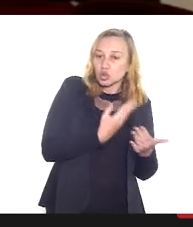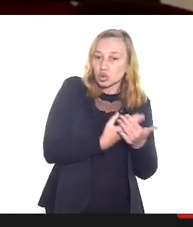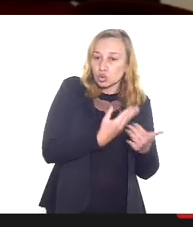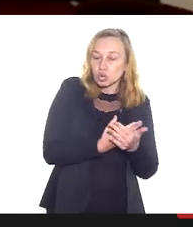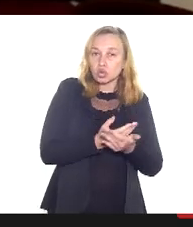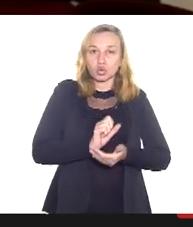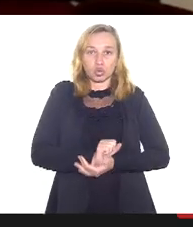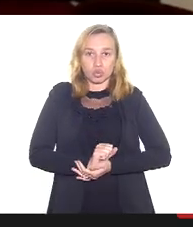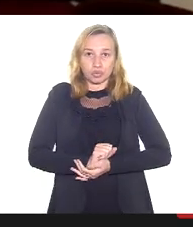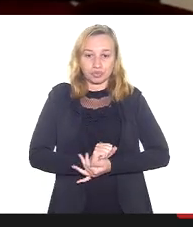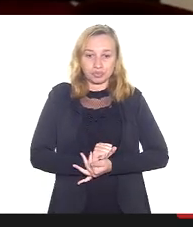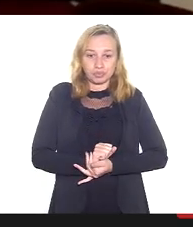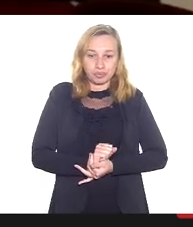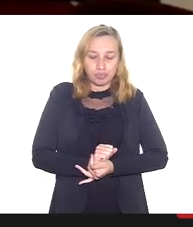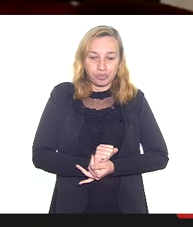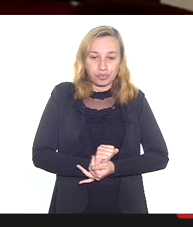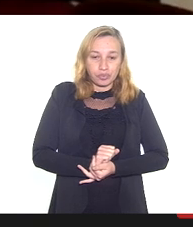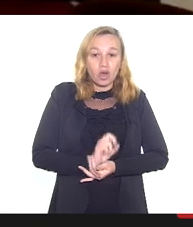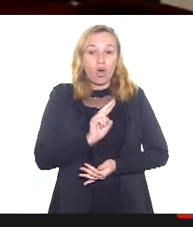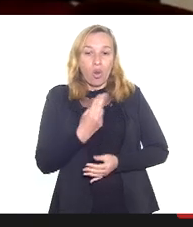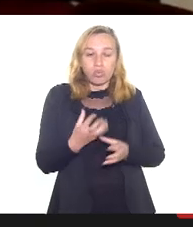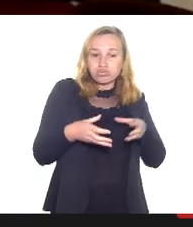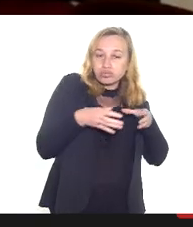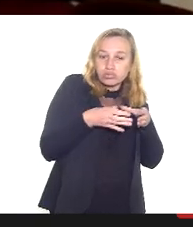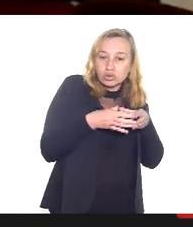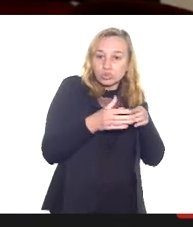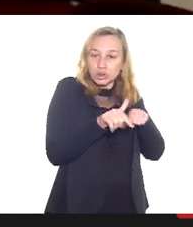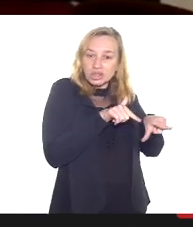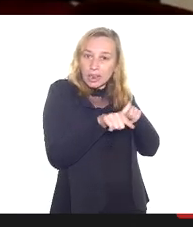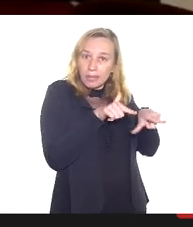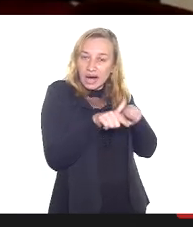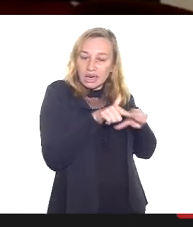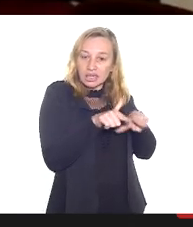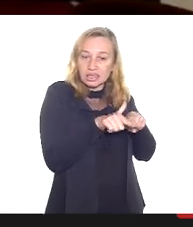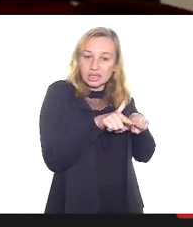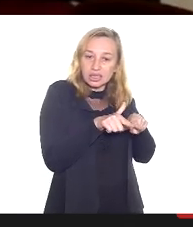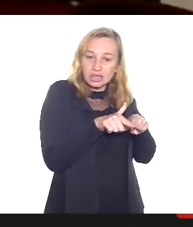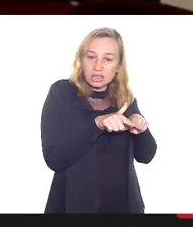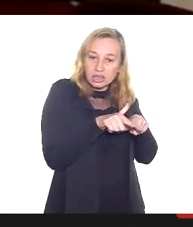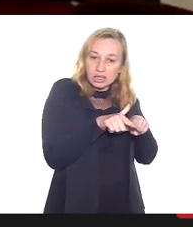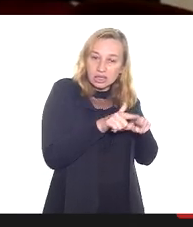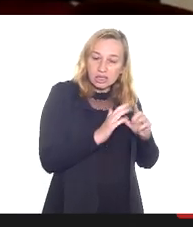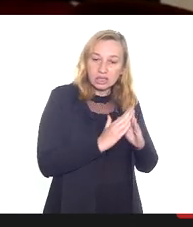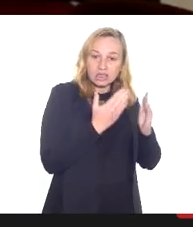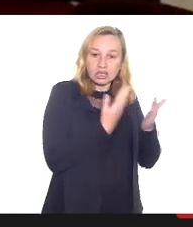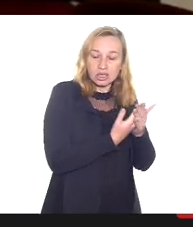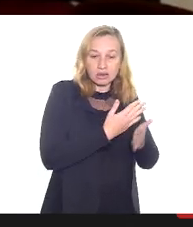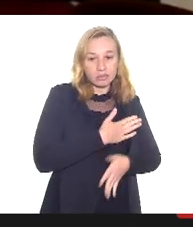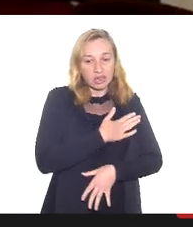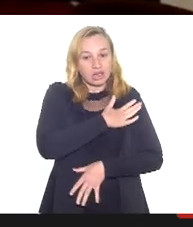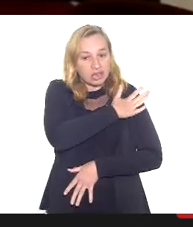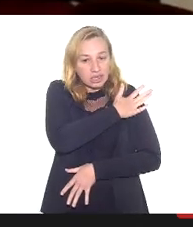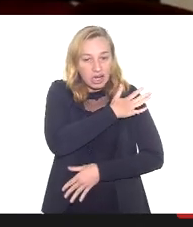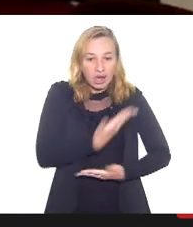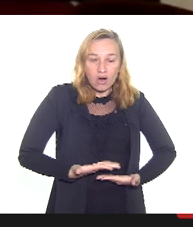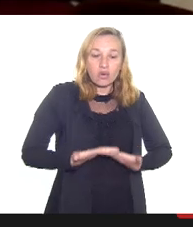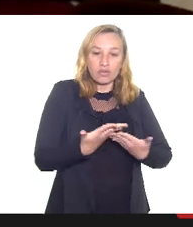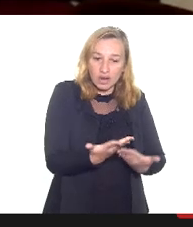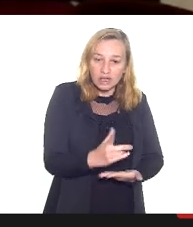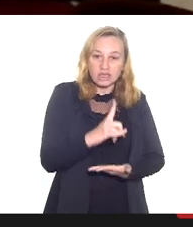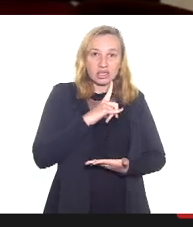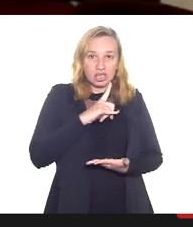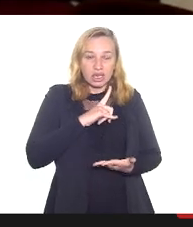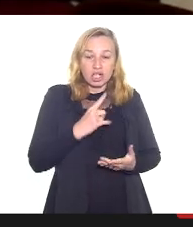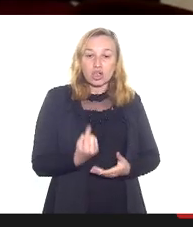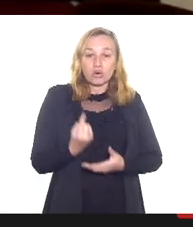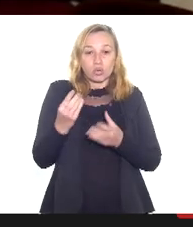componentes eletivos, um grupo de trabalho das unidades cívico-militares, que é uma oferta que nós temos, um